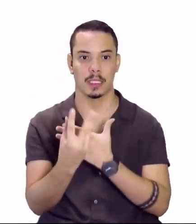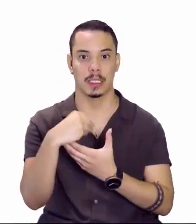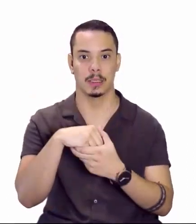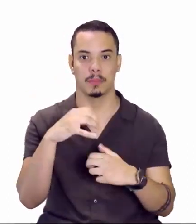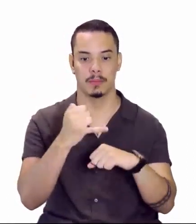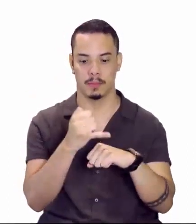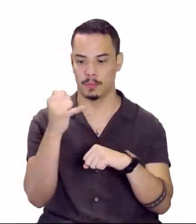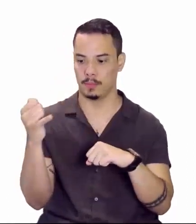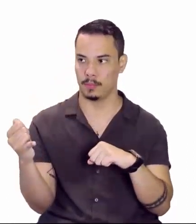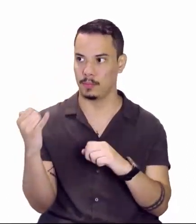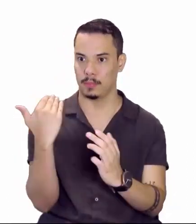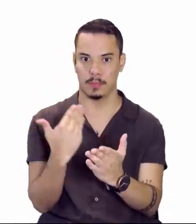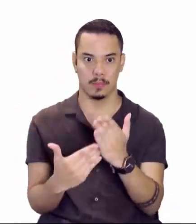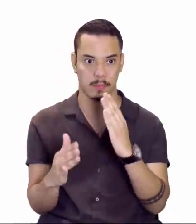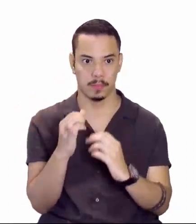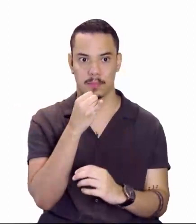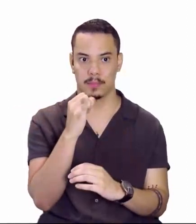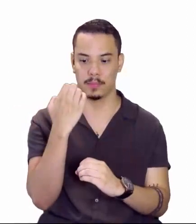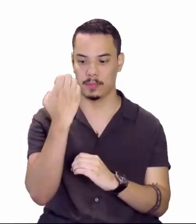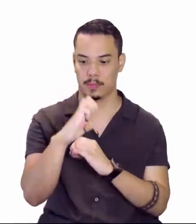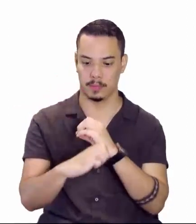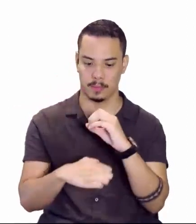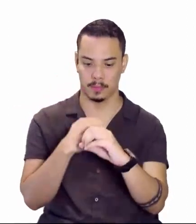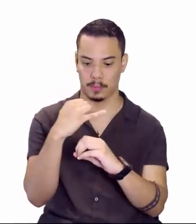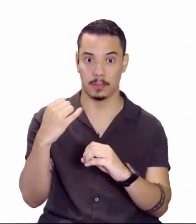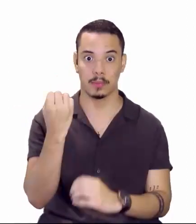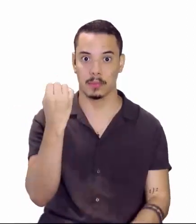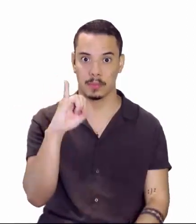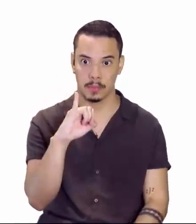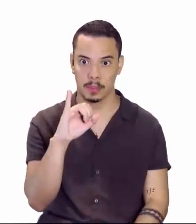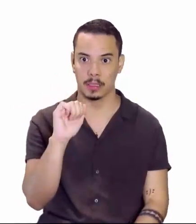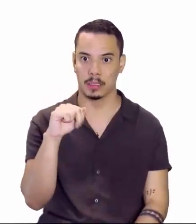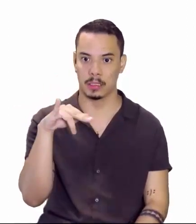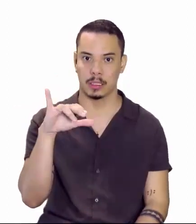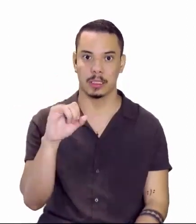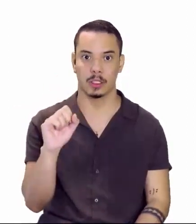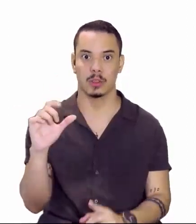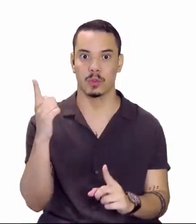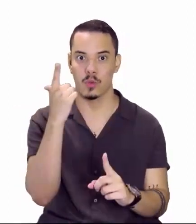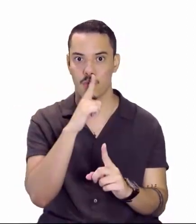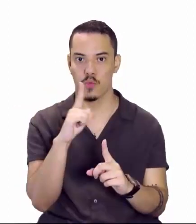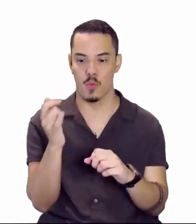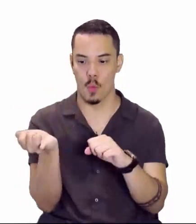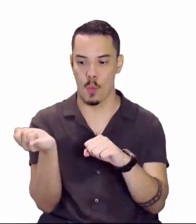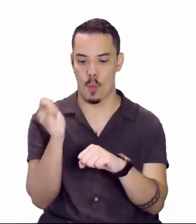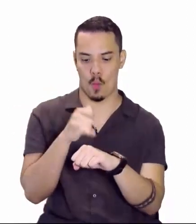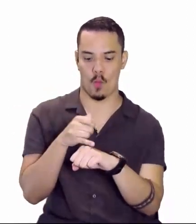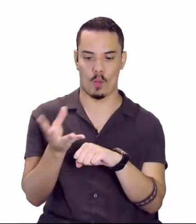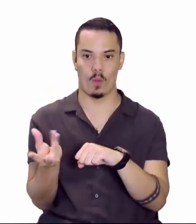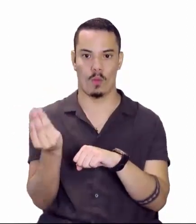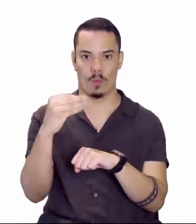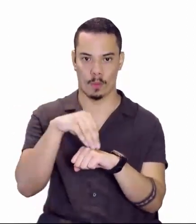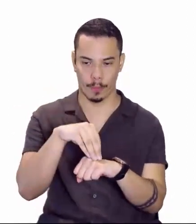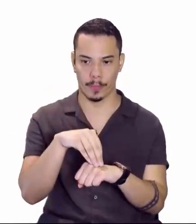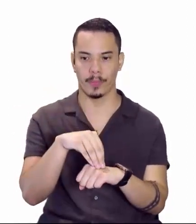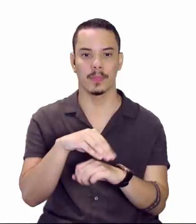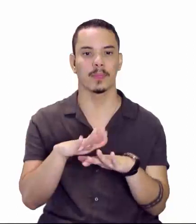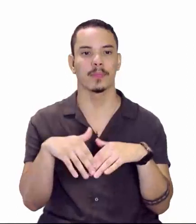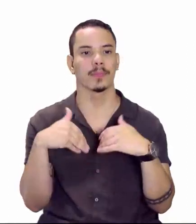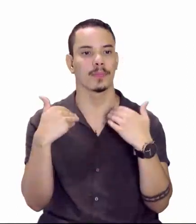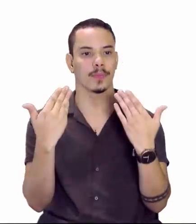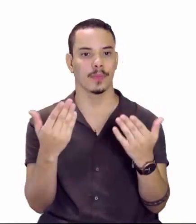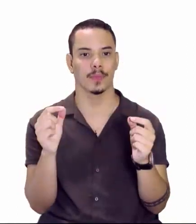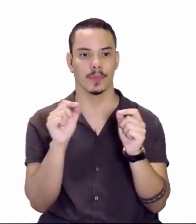átomo perde elétron, e os ânions, quando o átomo ganha elétron. No entanto, para fazer